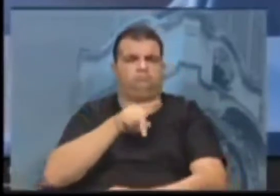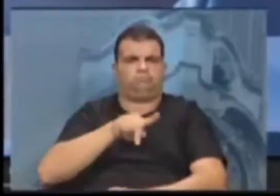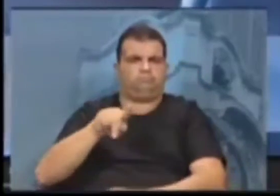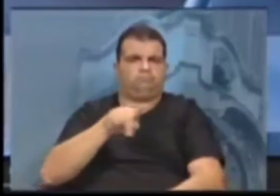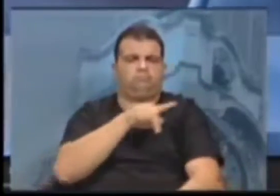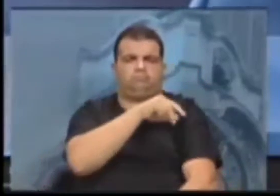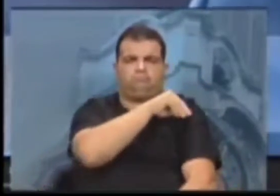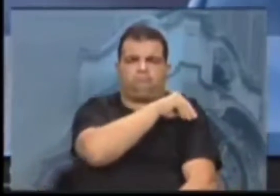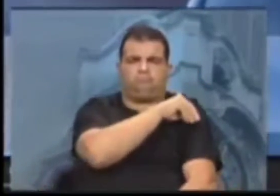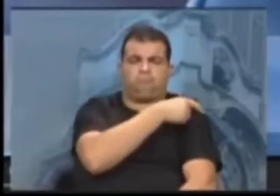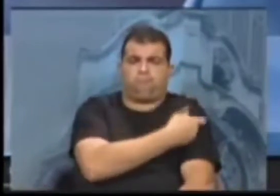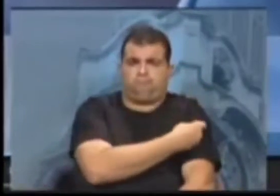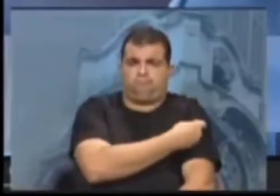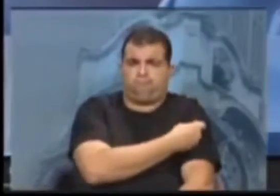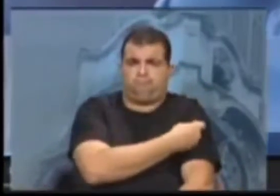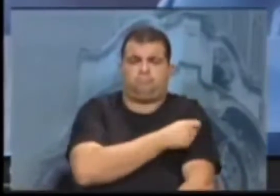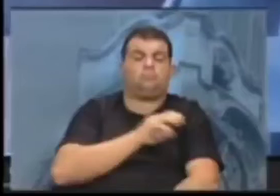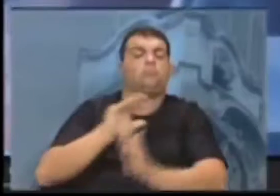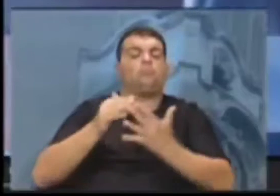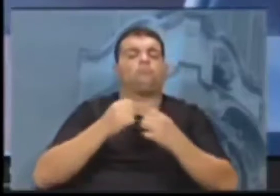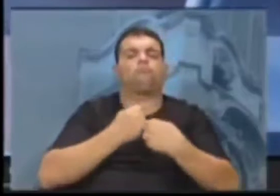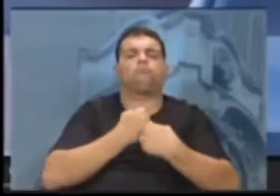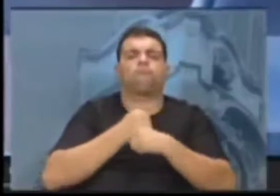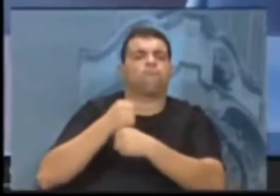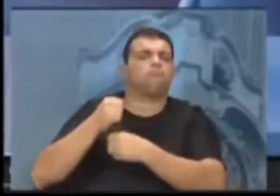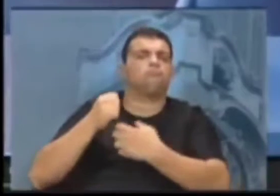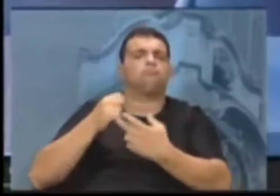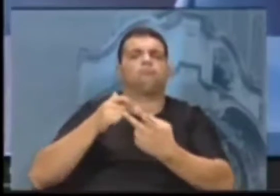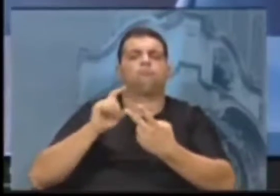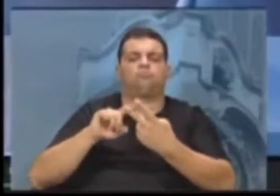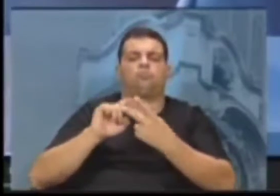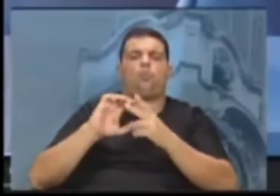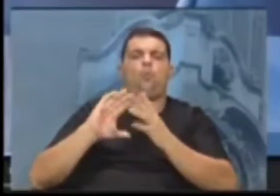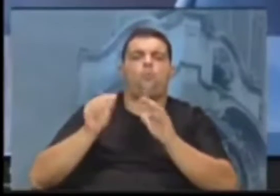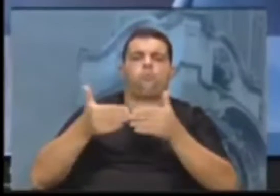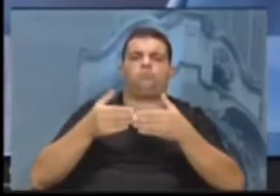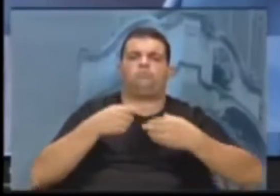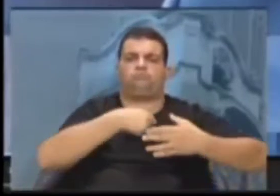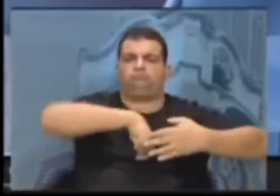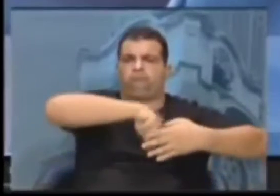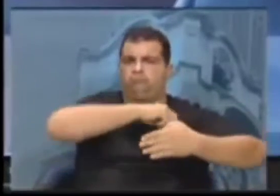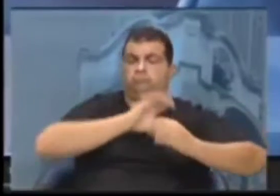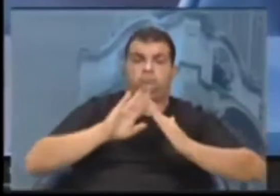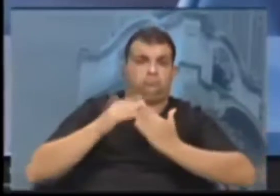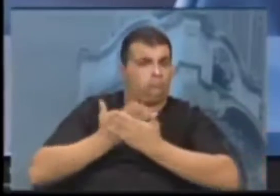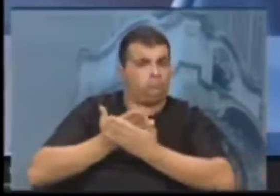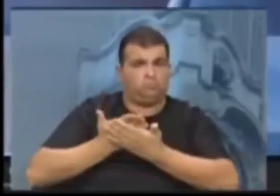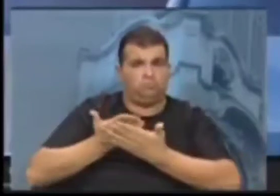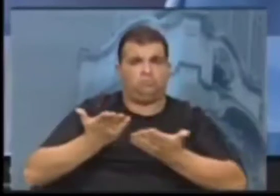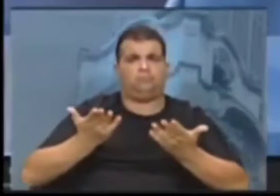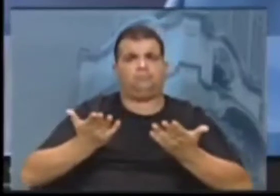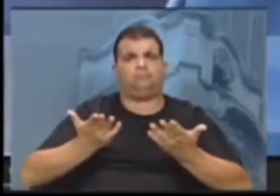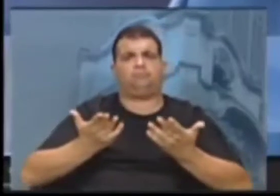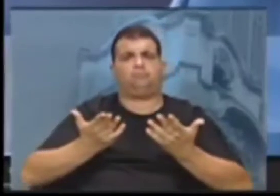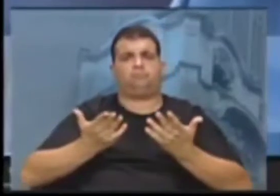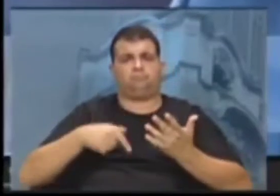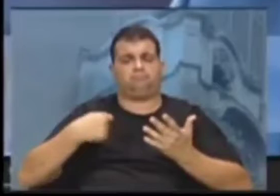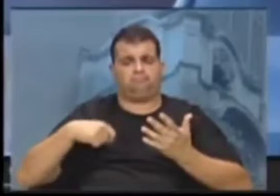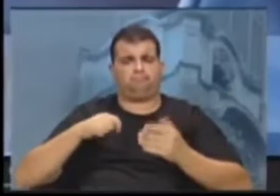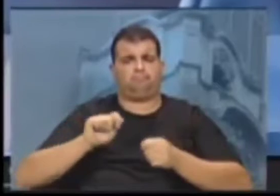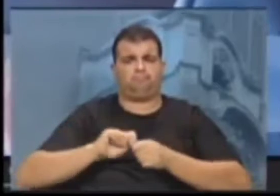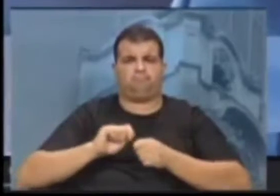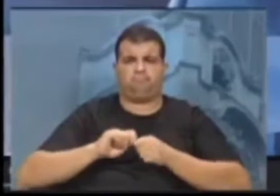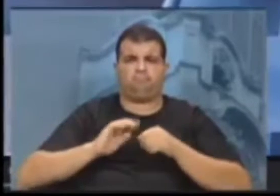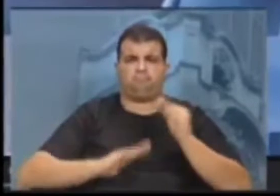as merendeiras, os faxineiros e faxineiras. E é dessa forma que a gente deve construir.